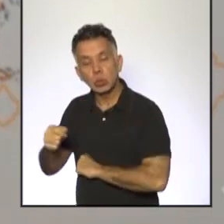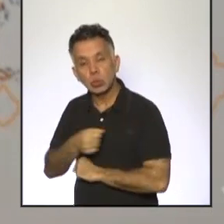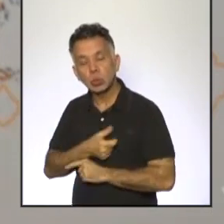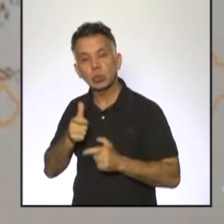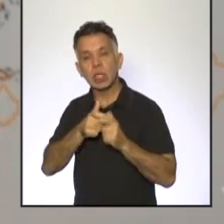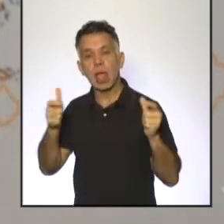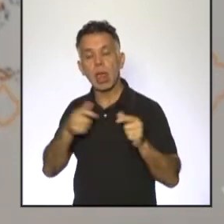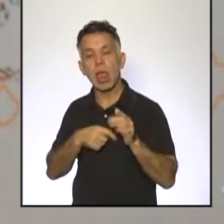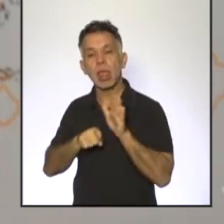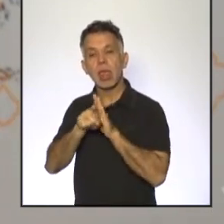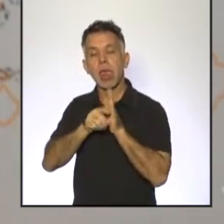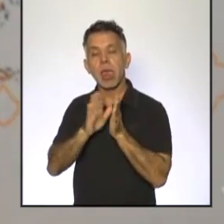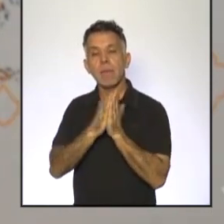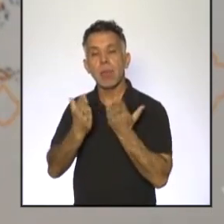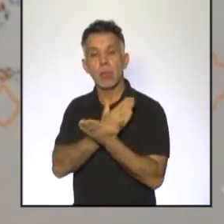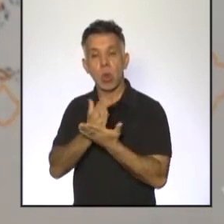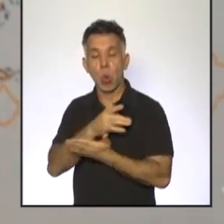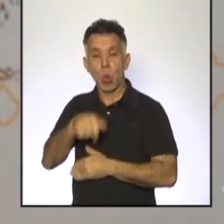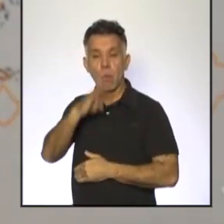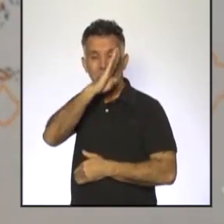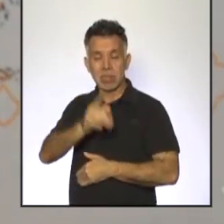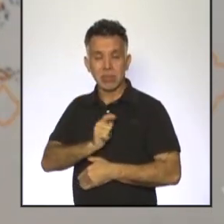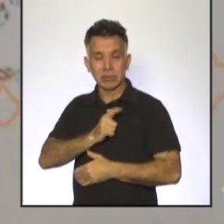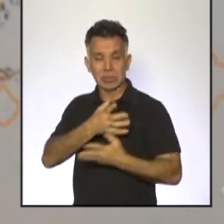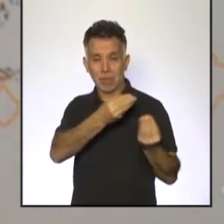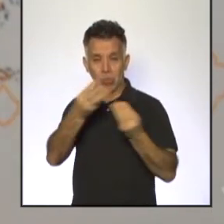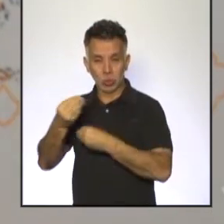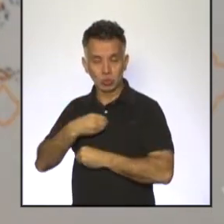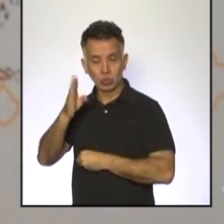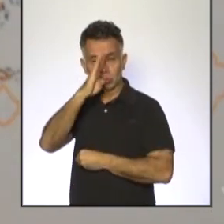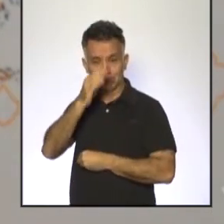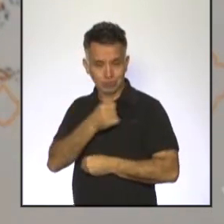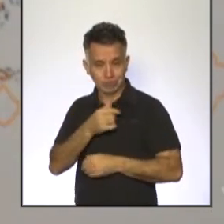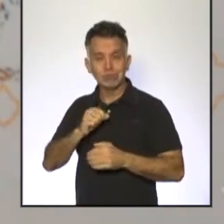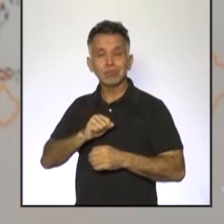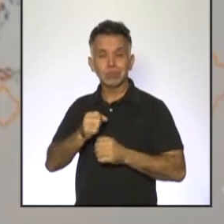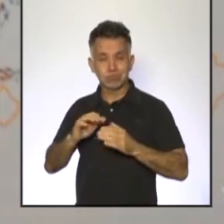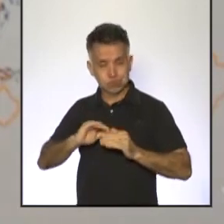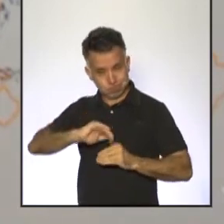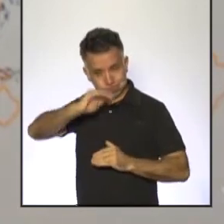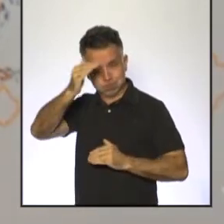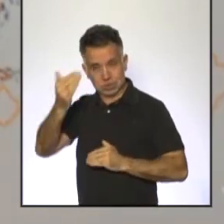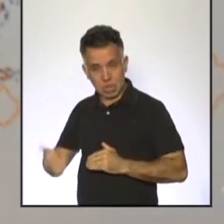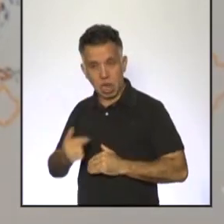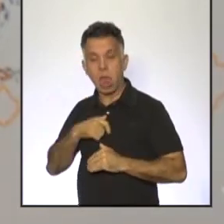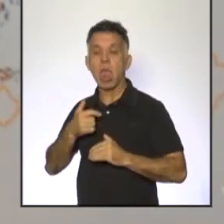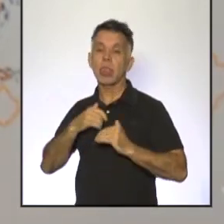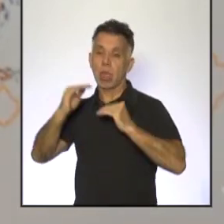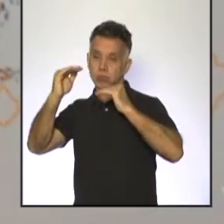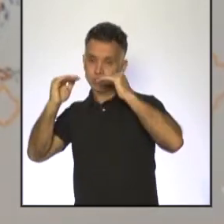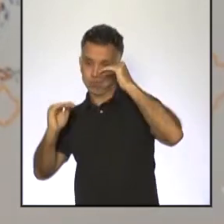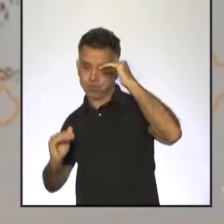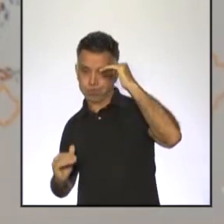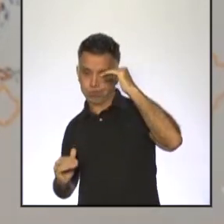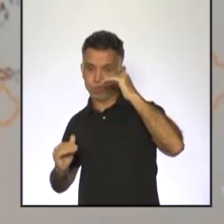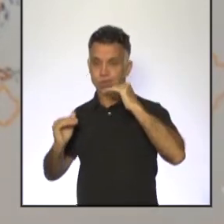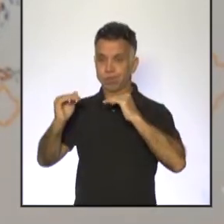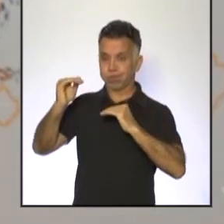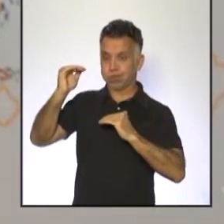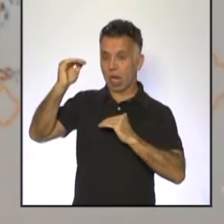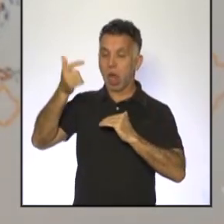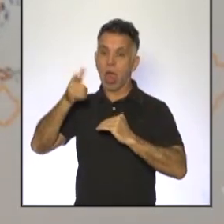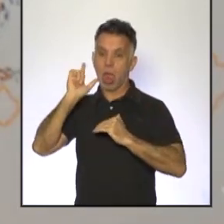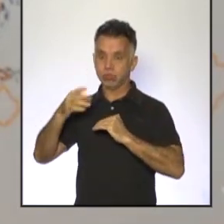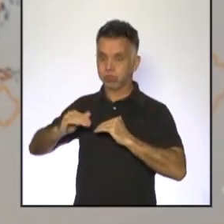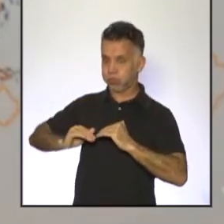referências bibliográficas, o Brasil está carregado de montanha. Nós temos dobramentos antigos, rebaixados pelo processo erosivo já nos últimos